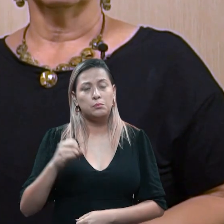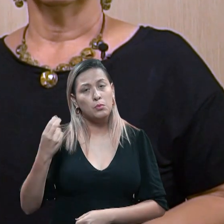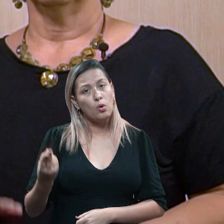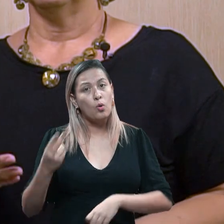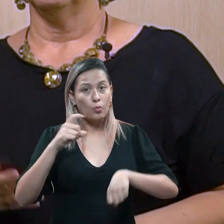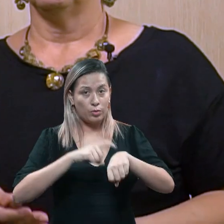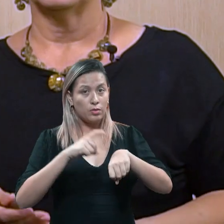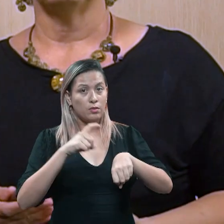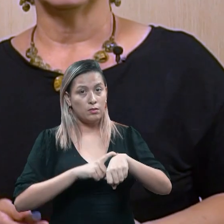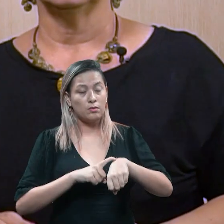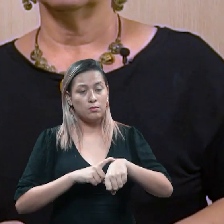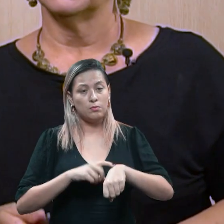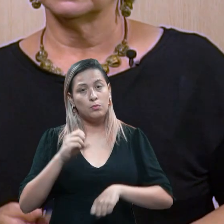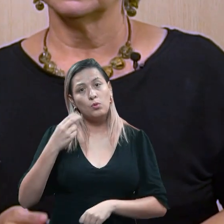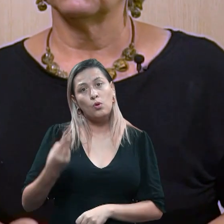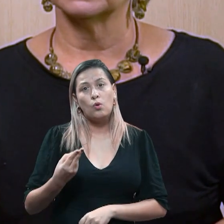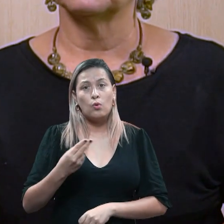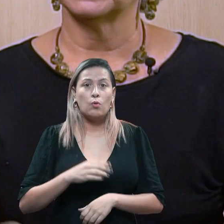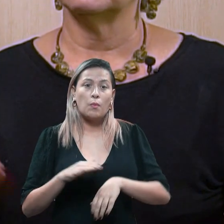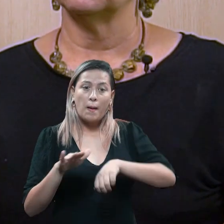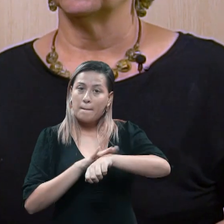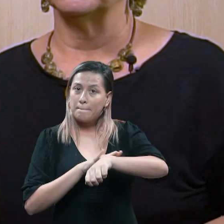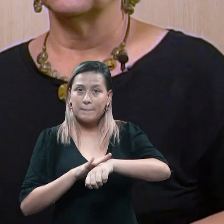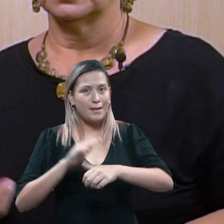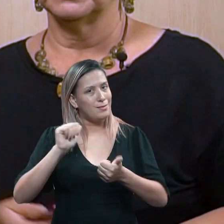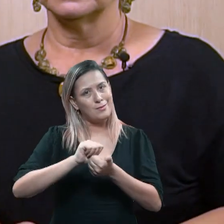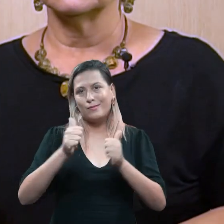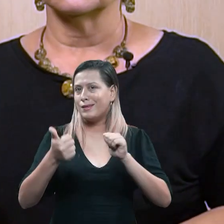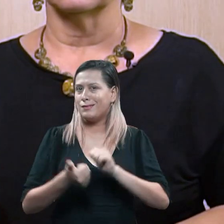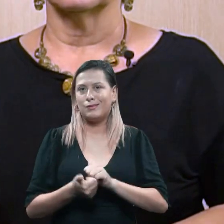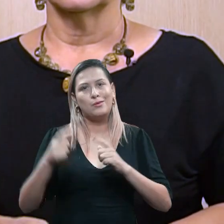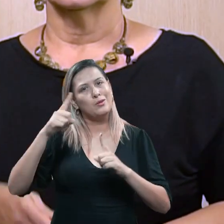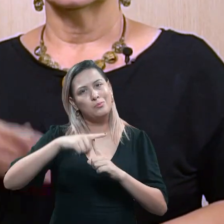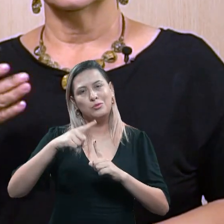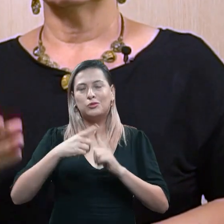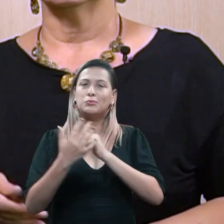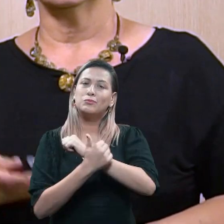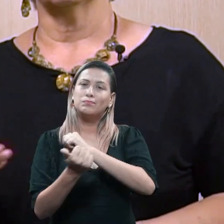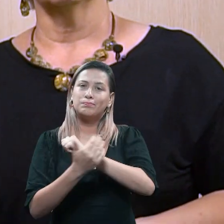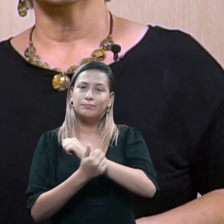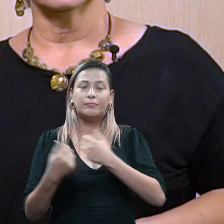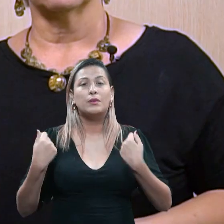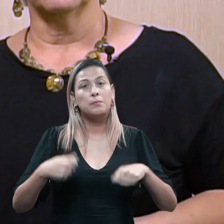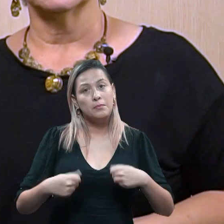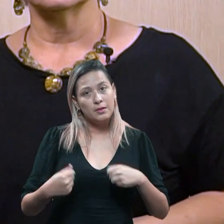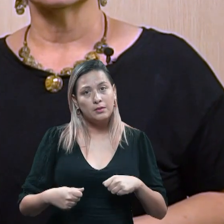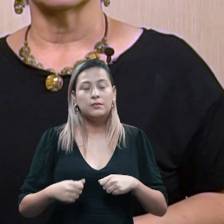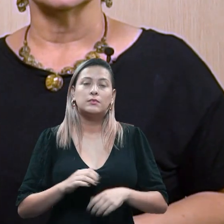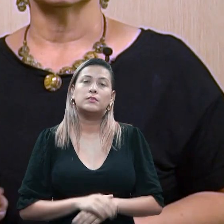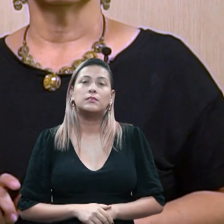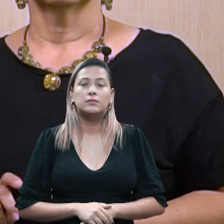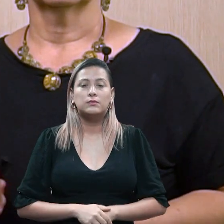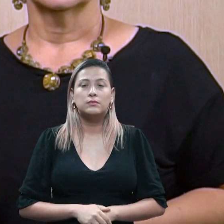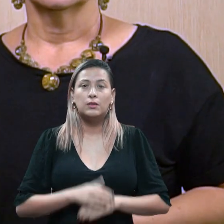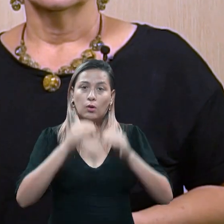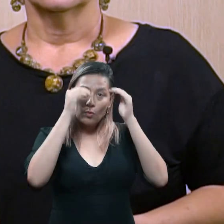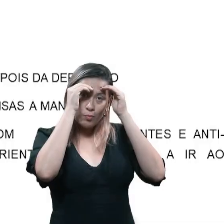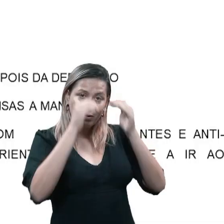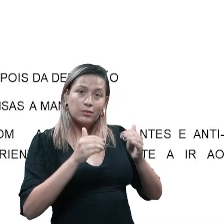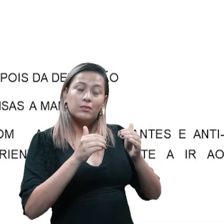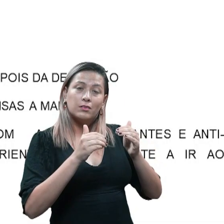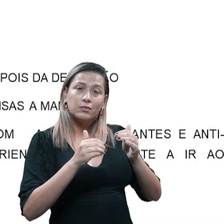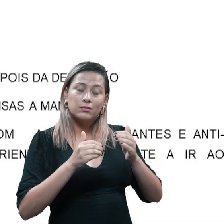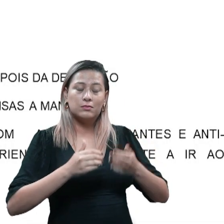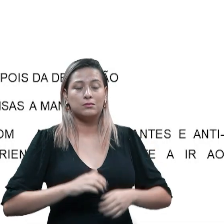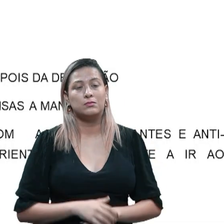tempo ou a pele não é adequada para esse tipo de depilação. Tem que seguir algumas recomendações.